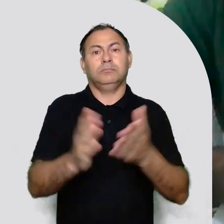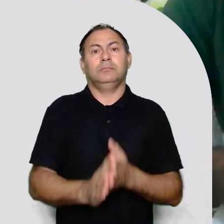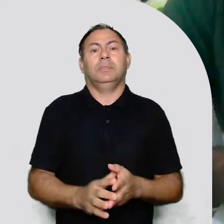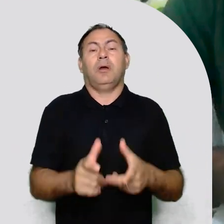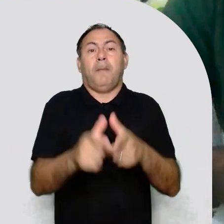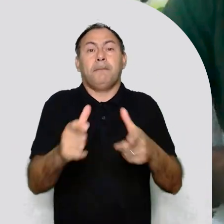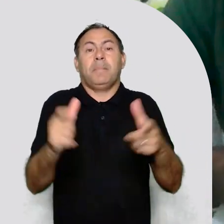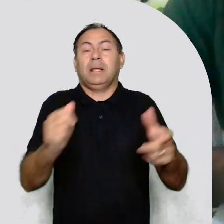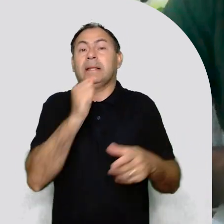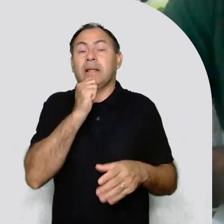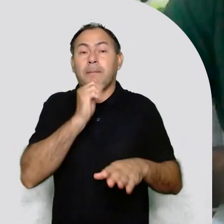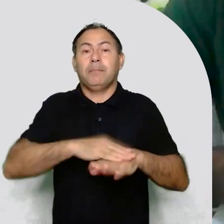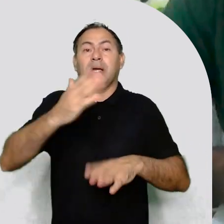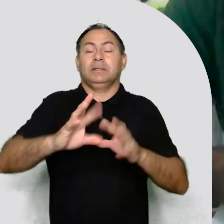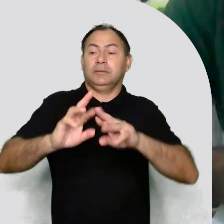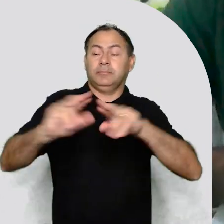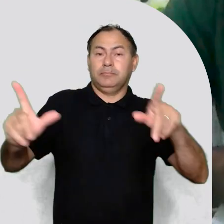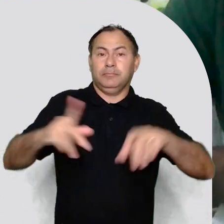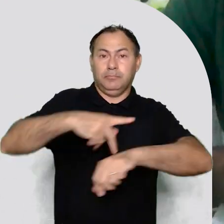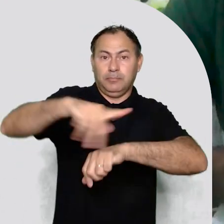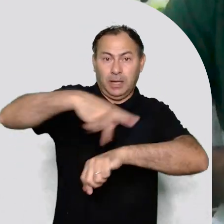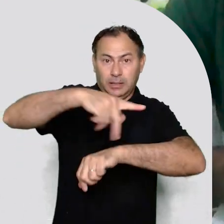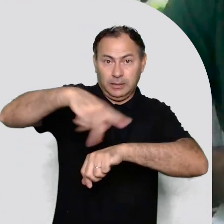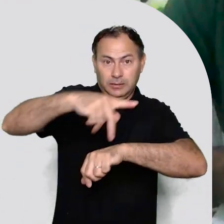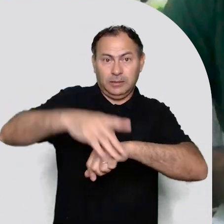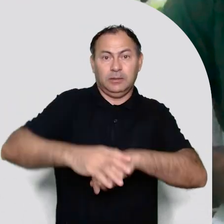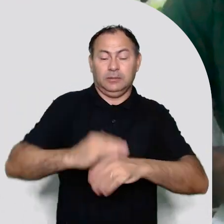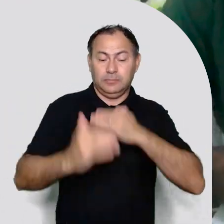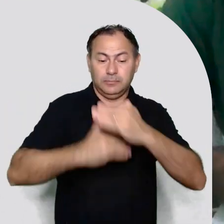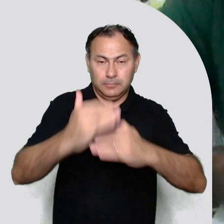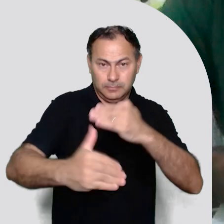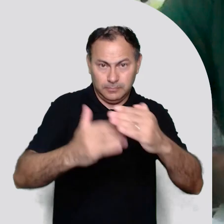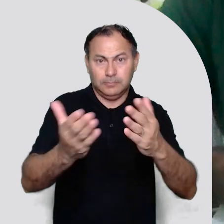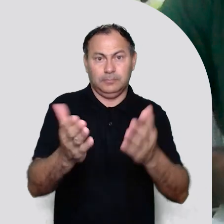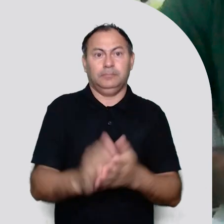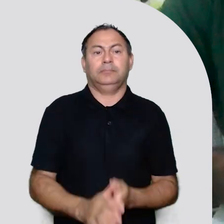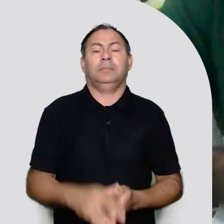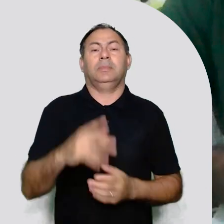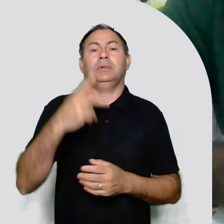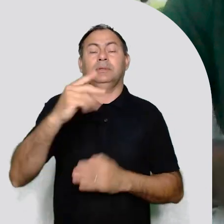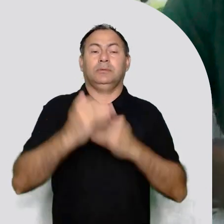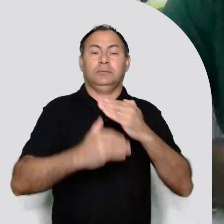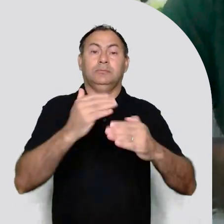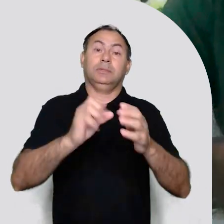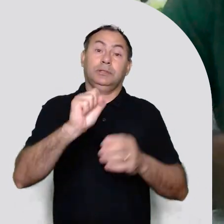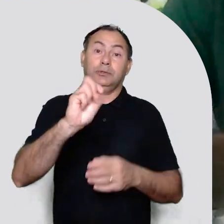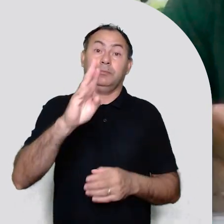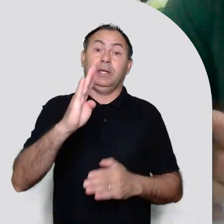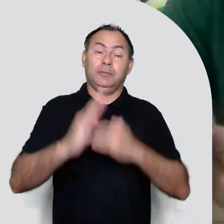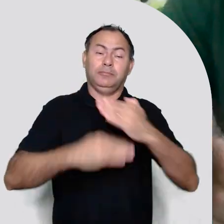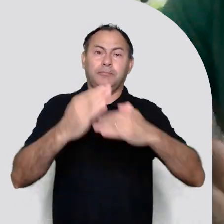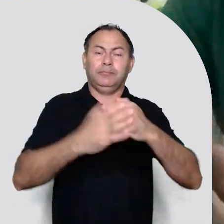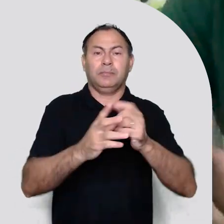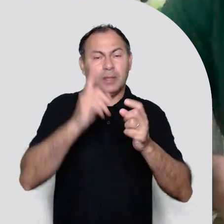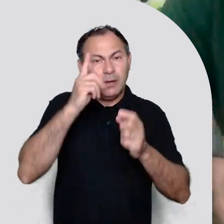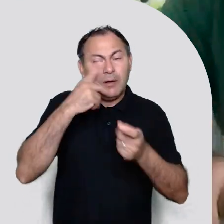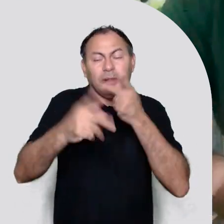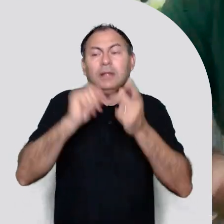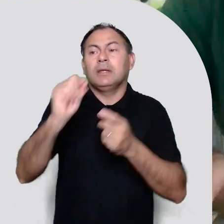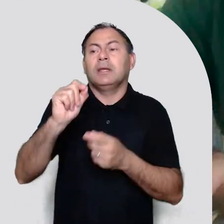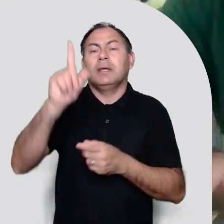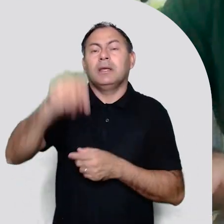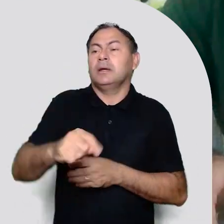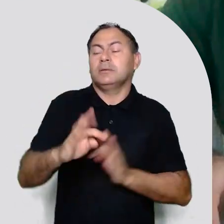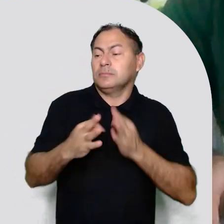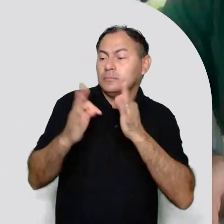e aumentando ainda mais a diferença entre os países desenvolvidos e subdesenvolvidos, né? O livro até diz para